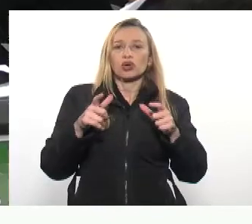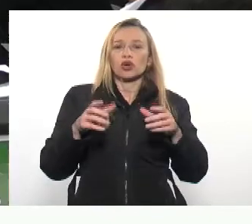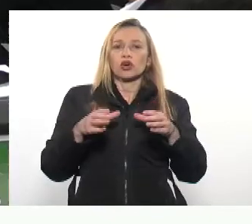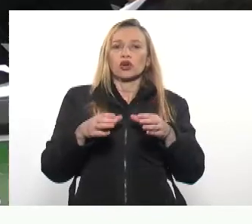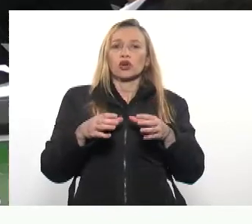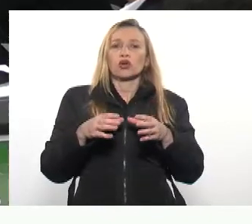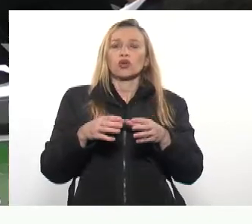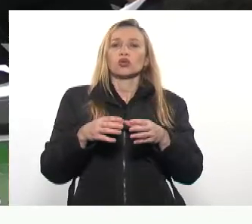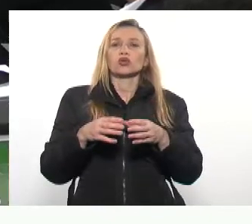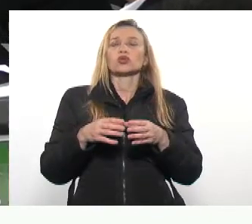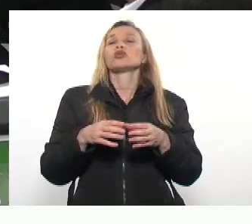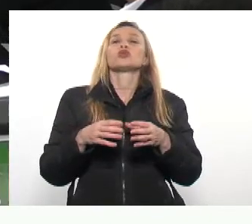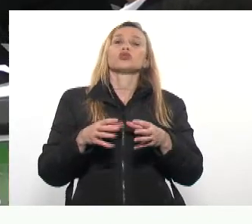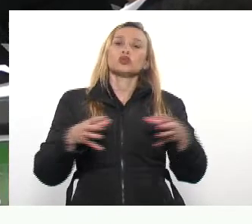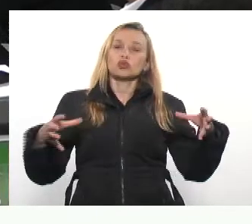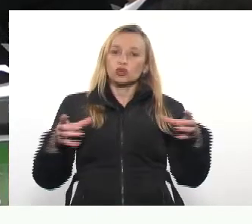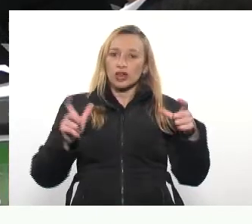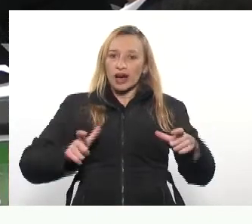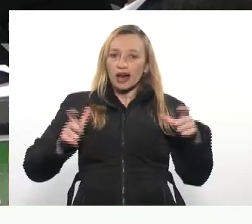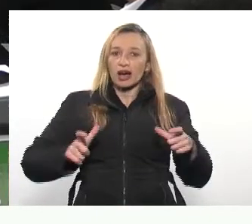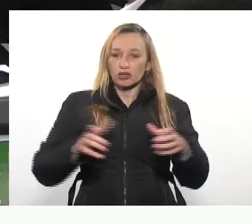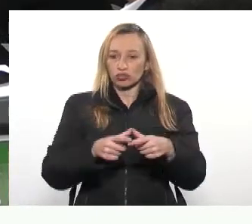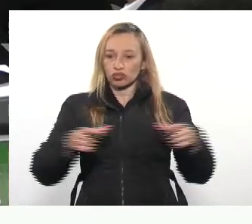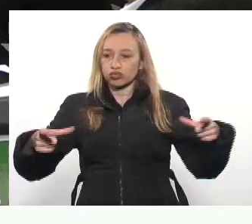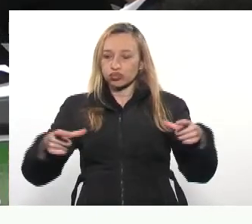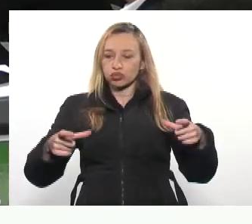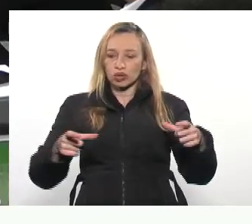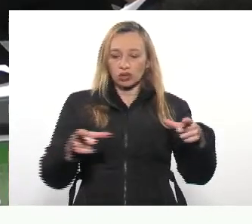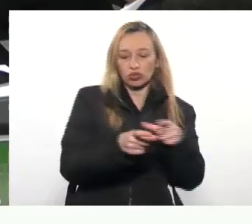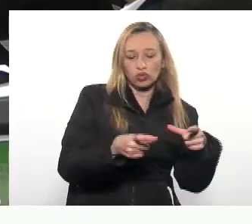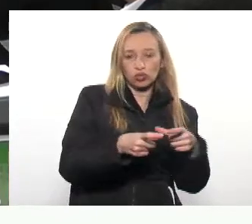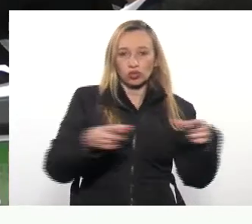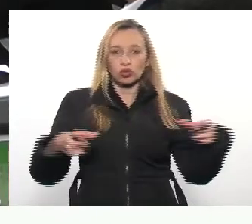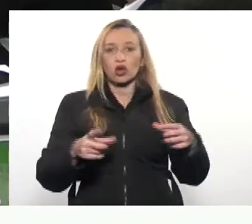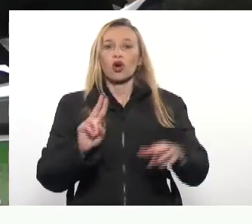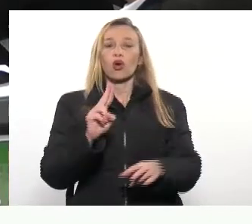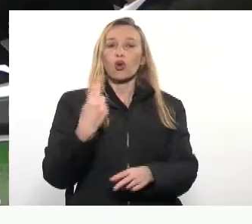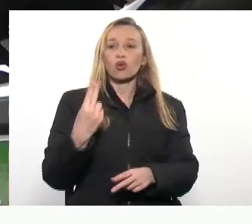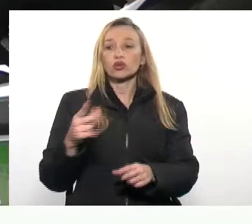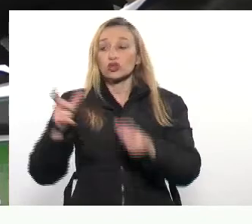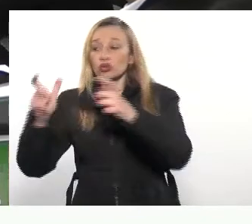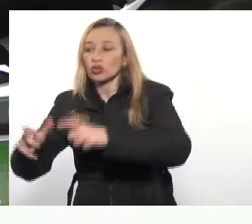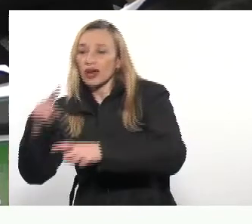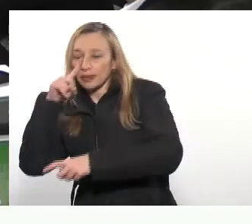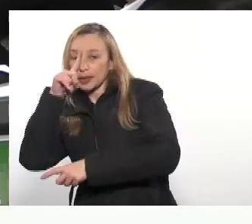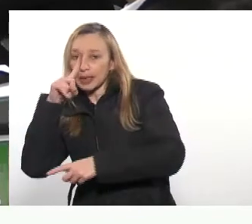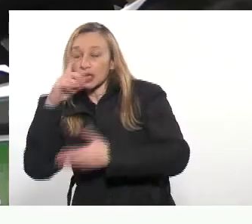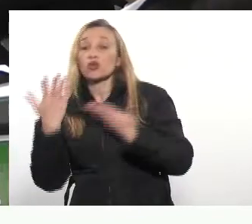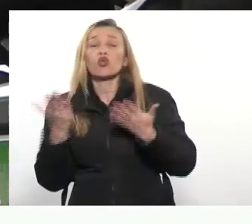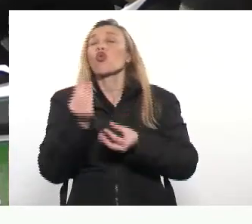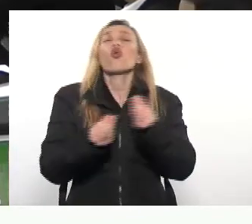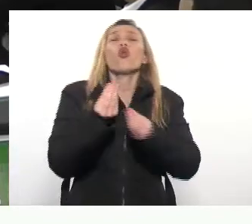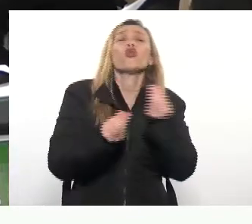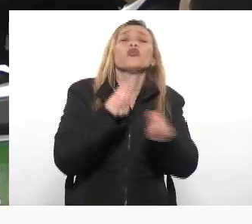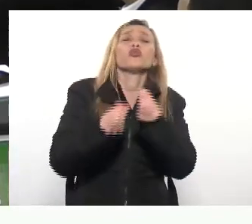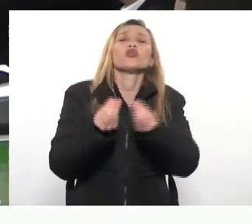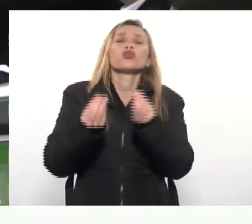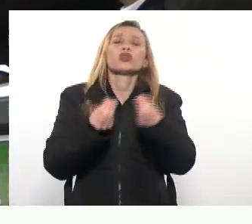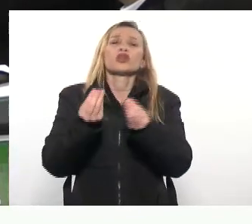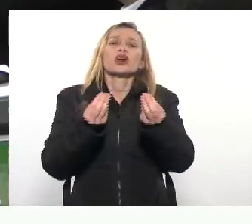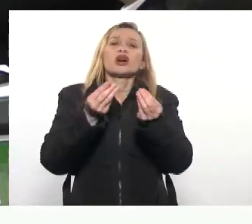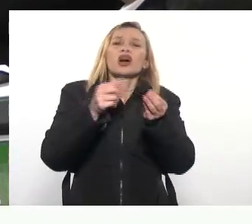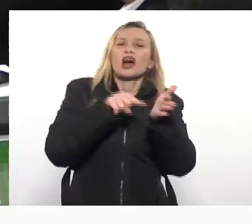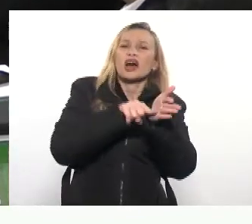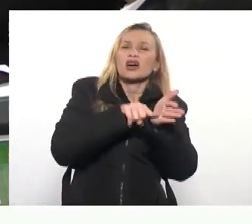área de especial interesse social, né? As AIs. Como é que a gente